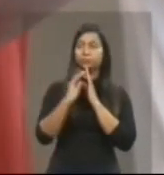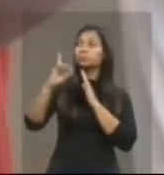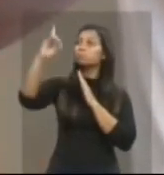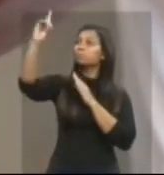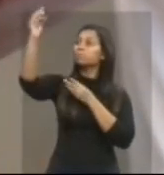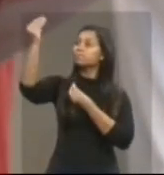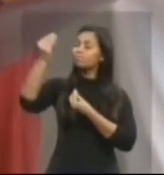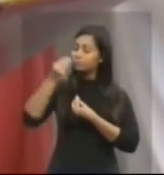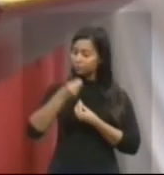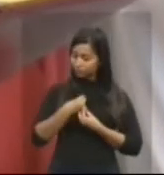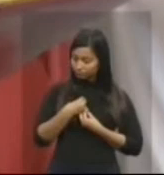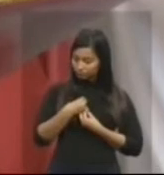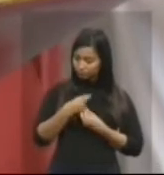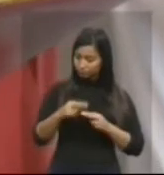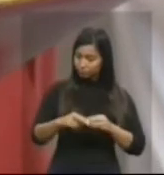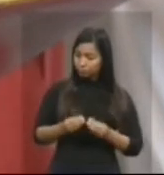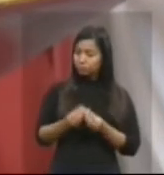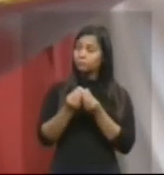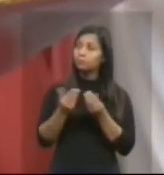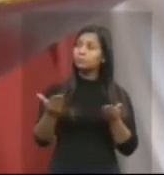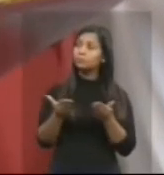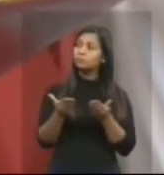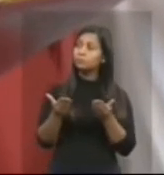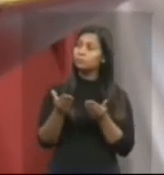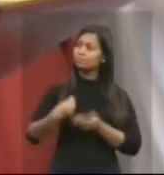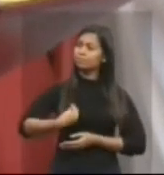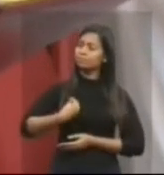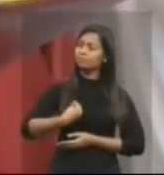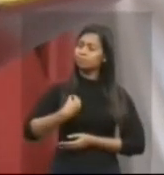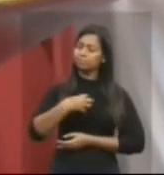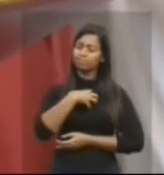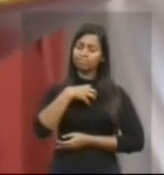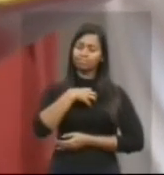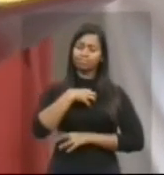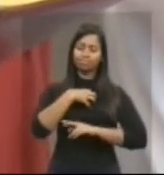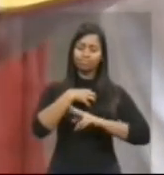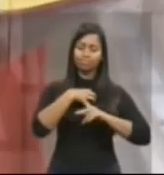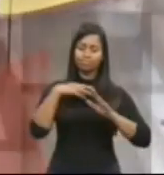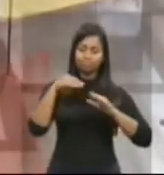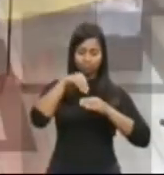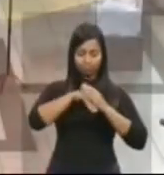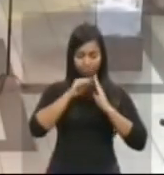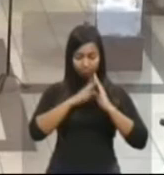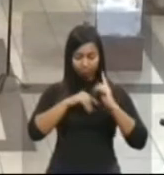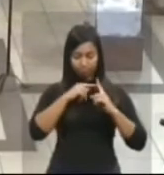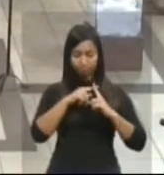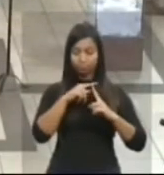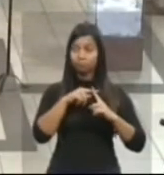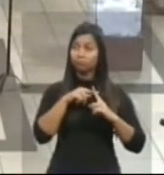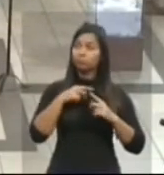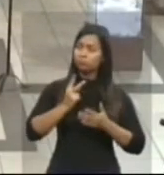Concedei-nos, ó Deus, por esta Eucaristia, viver de tal modo na vossa Igreja,